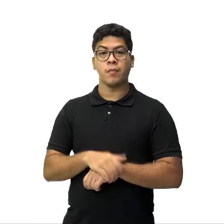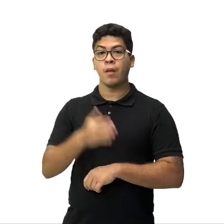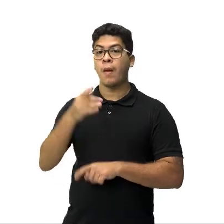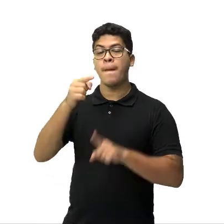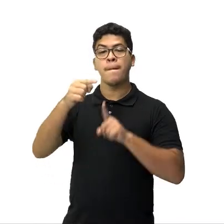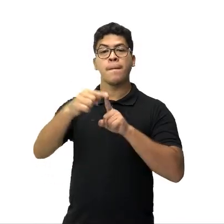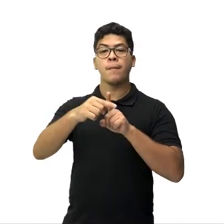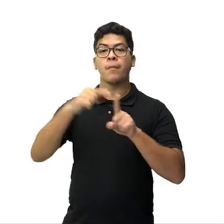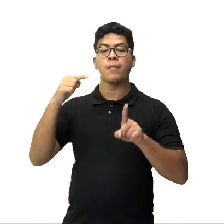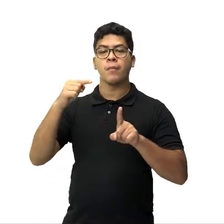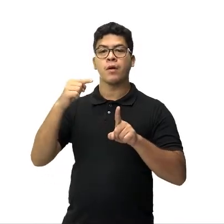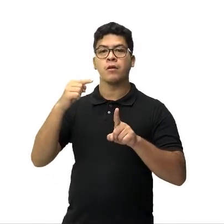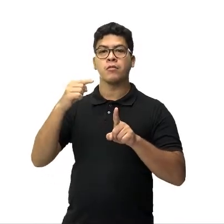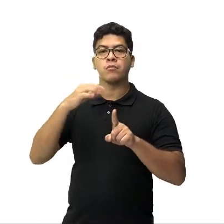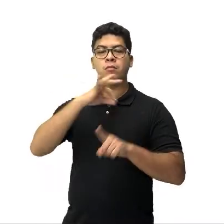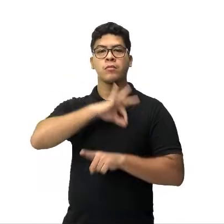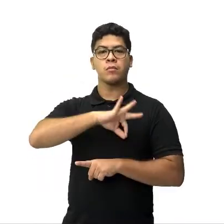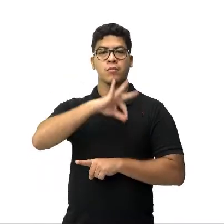meio salário mínimo.